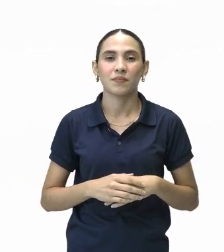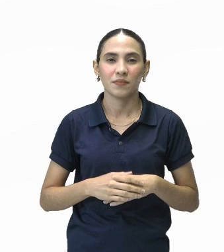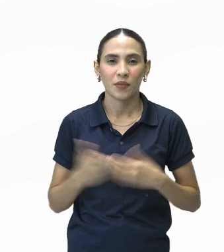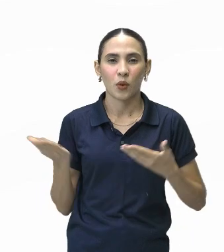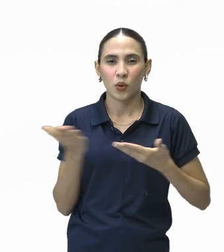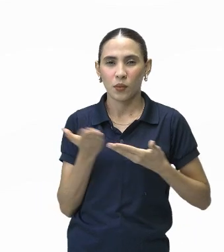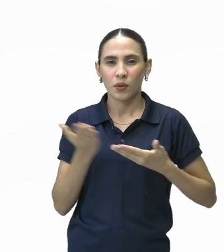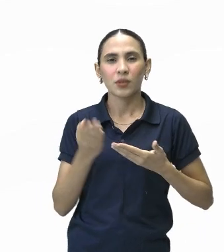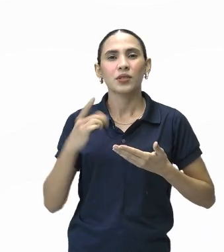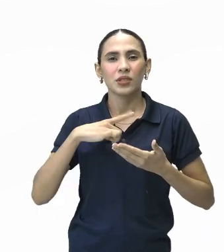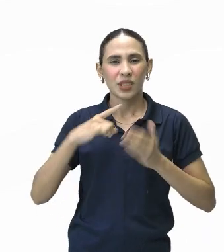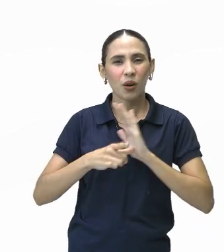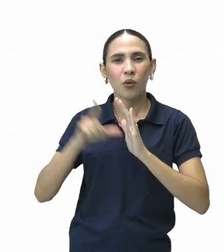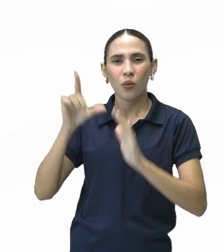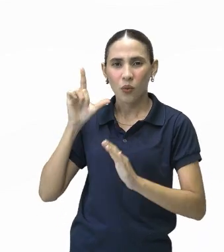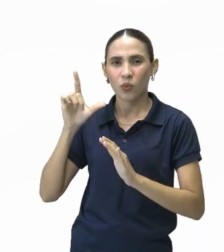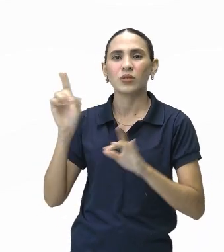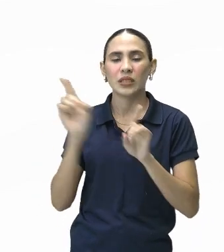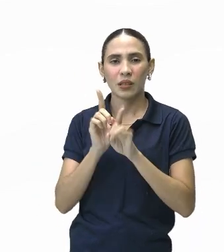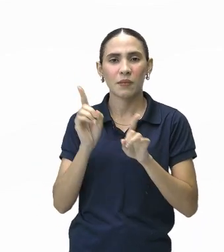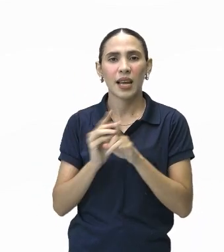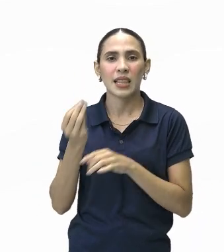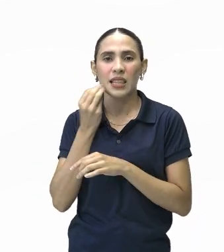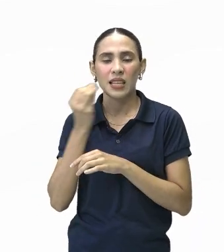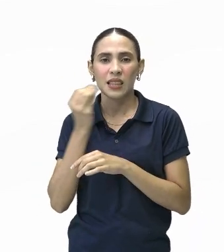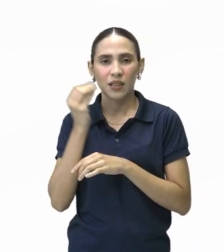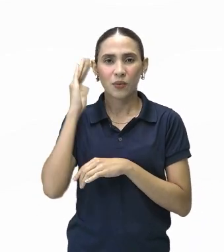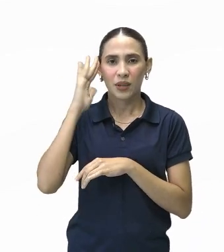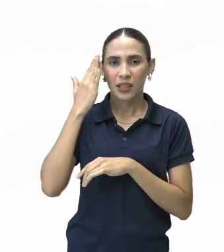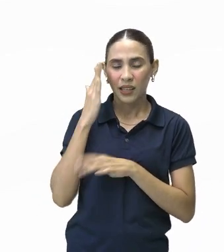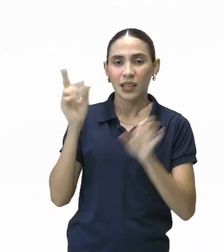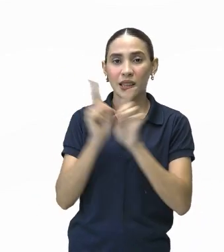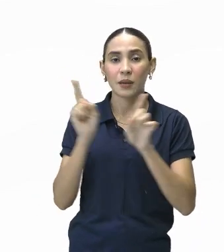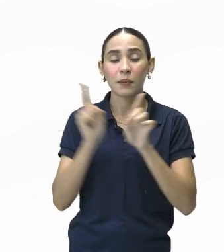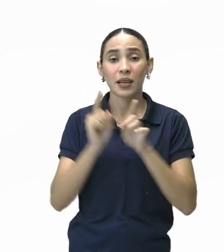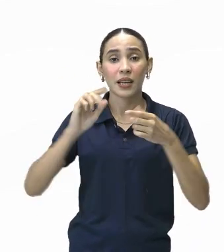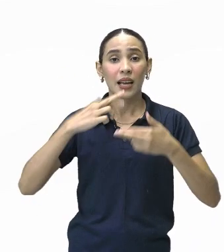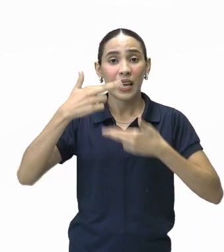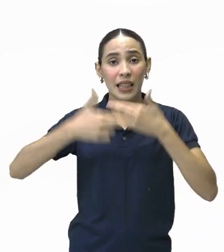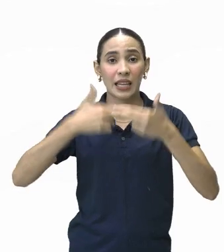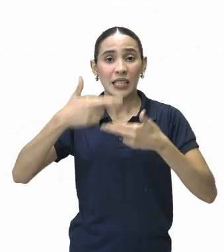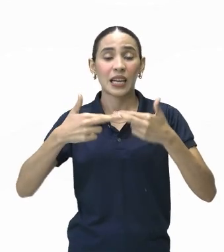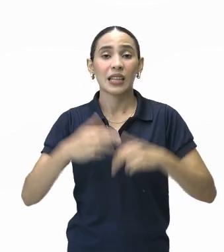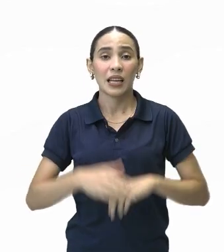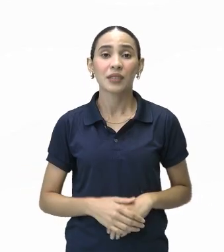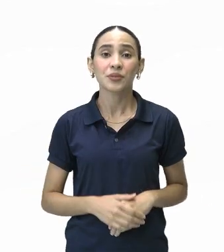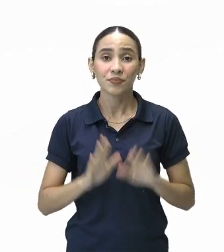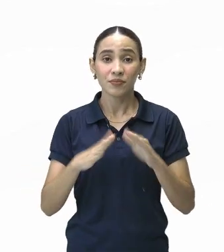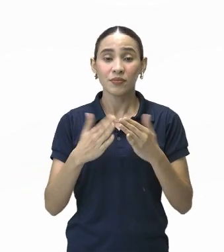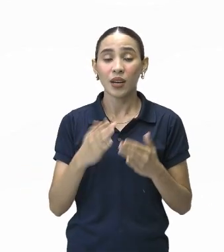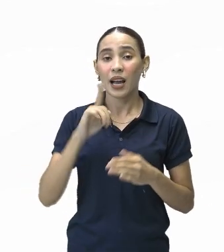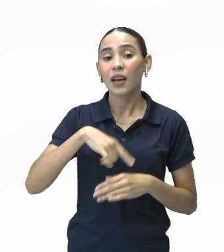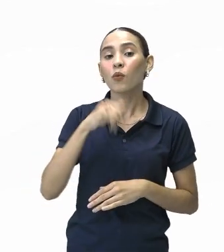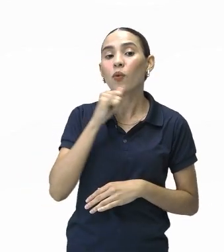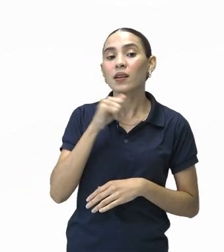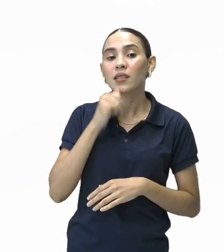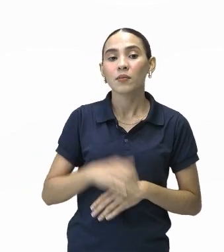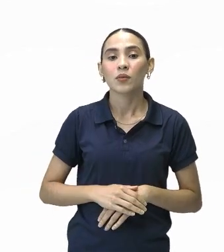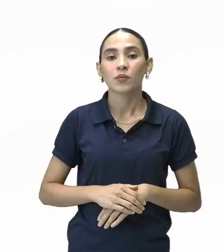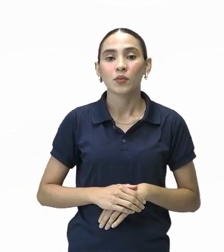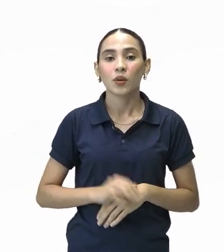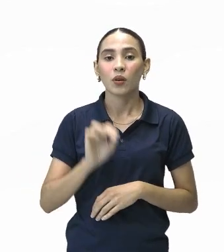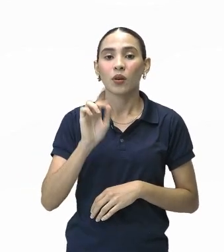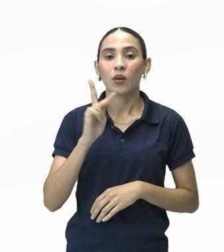contemporâneos a eles, vinham outros cientistas tentando entender a questão da hereditariedade. Esse é o caso da